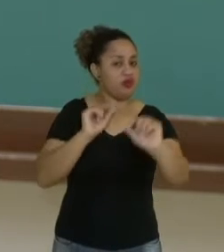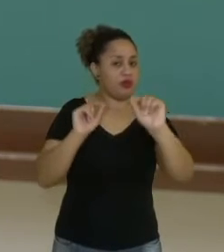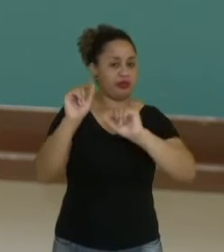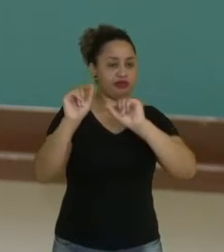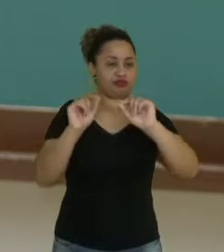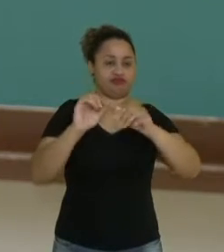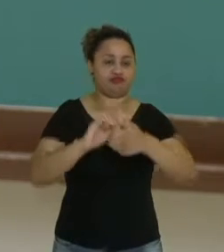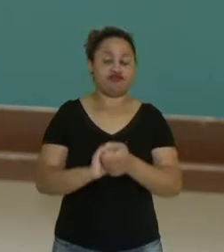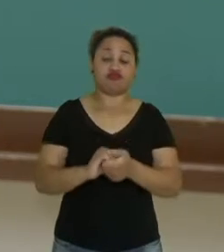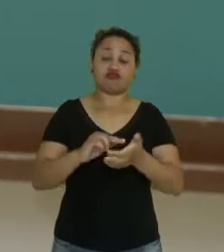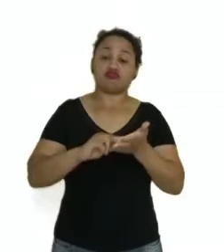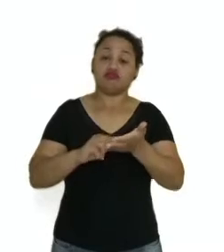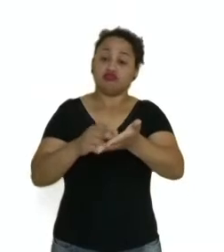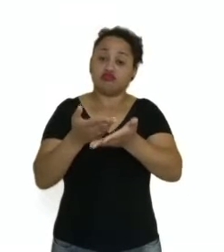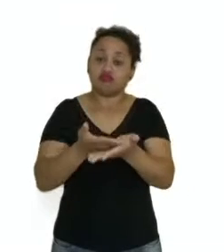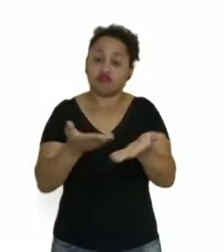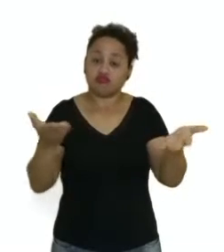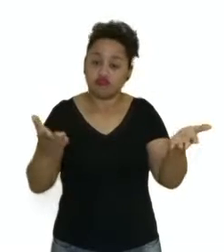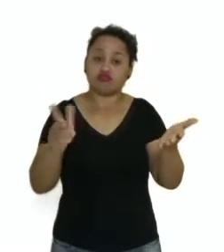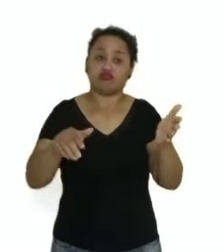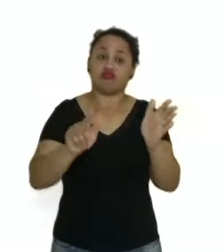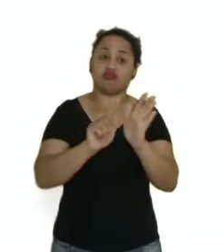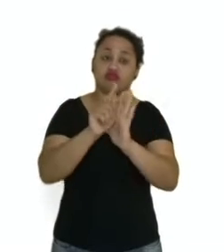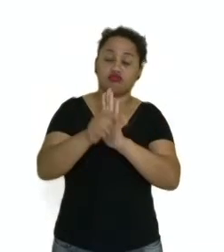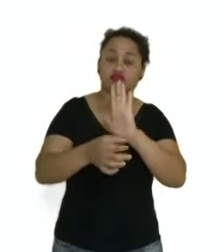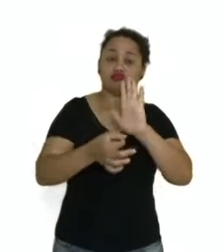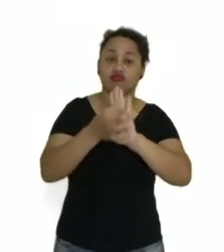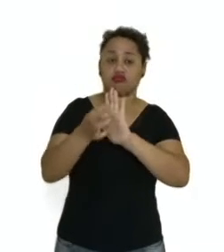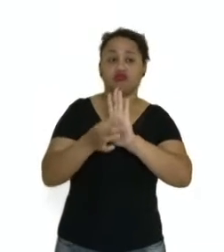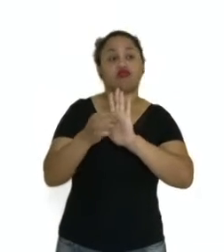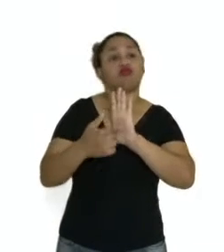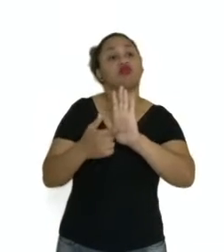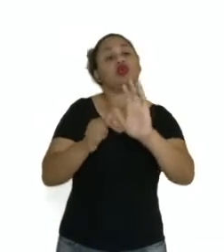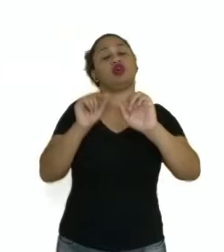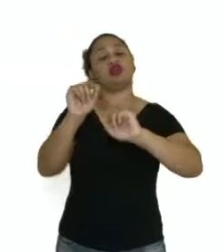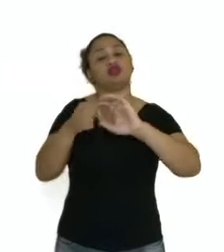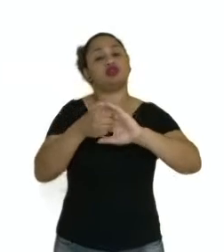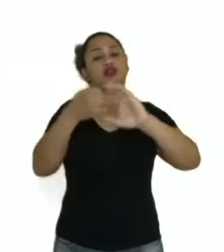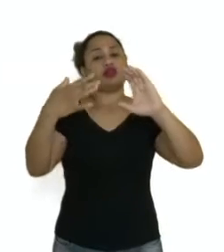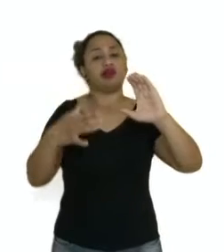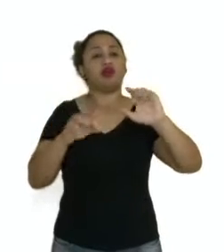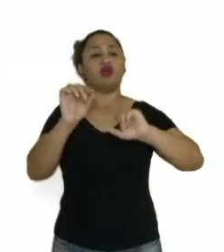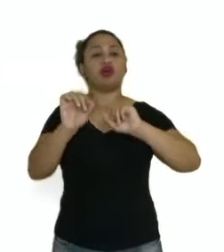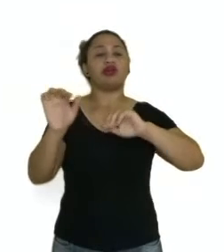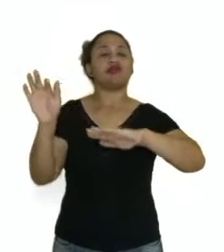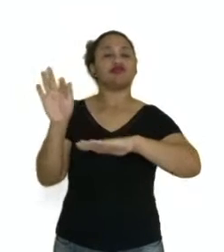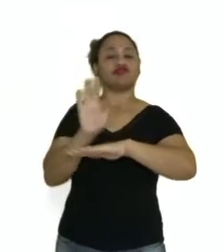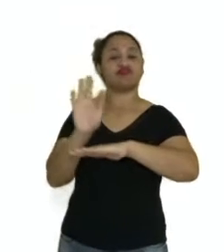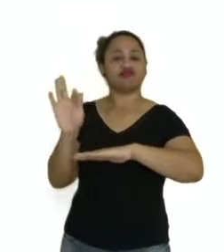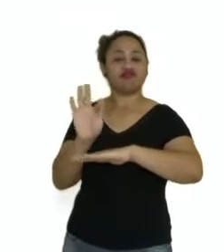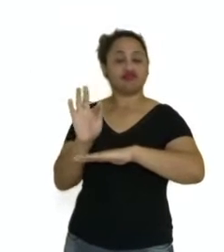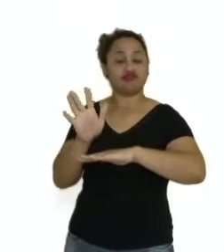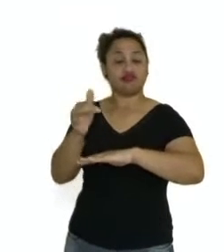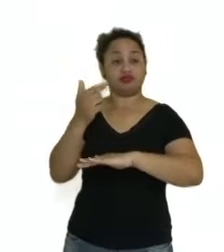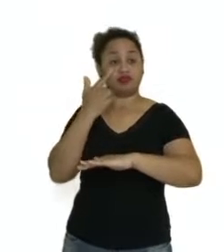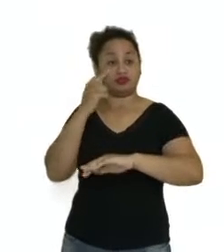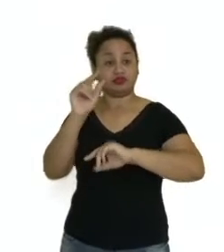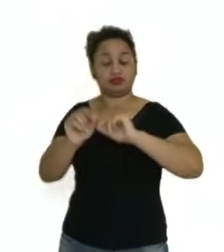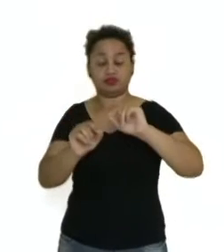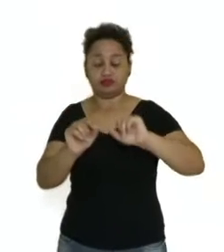A carta aberta, própria do gênero argumentativo, apresenta características formais. Então vamos